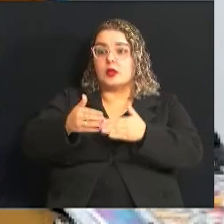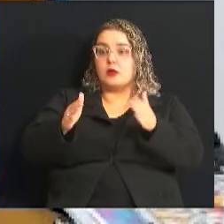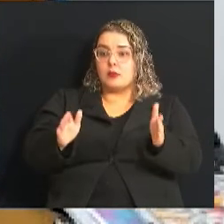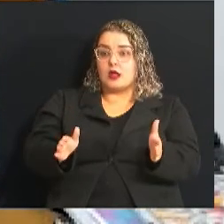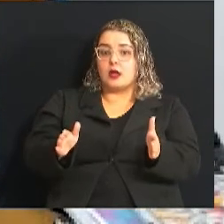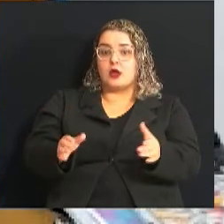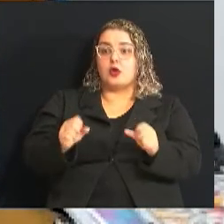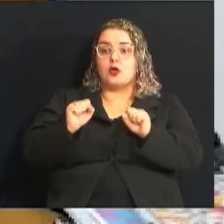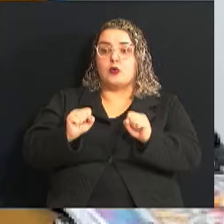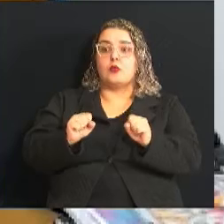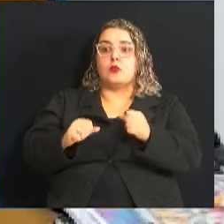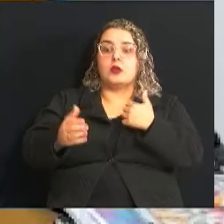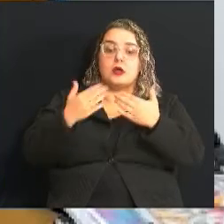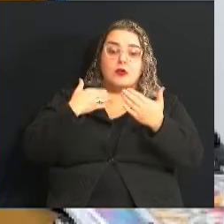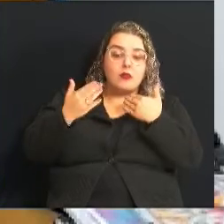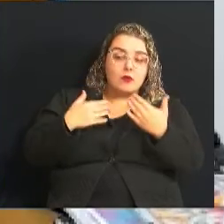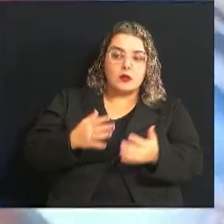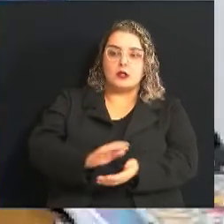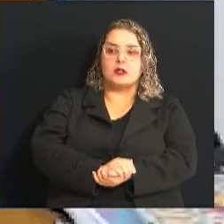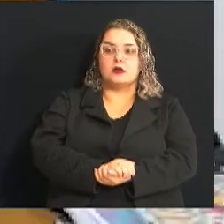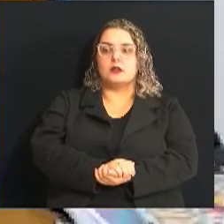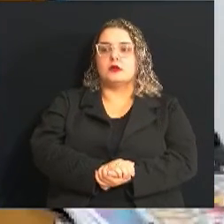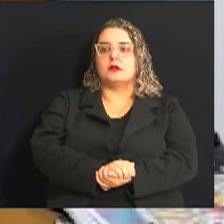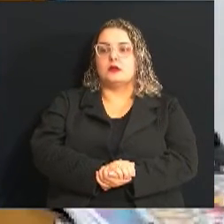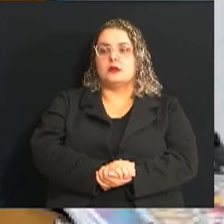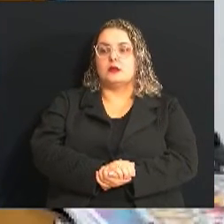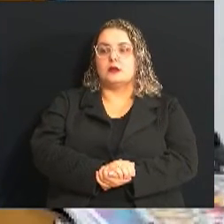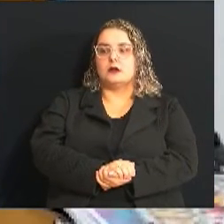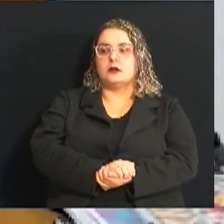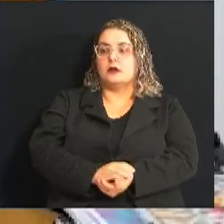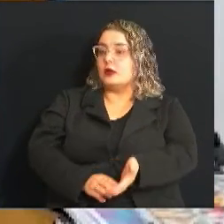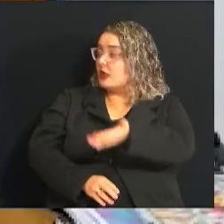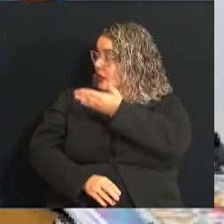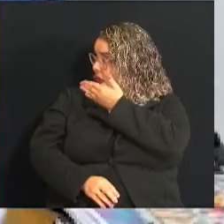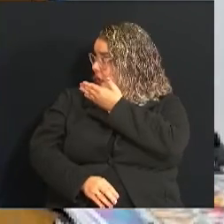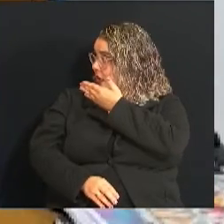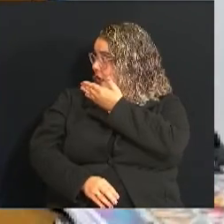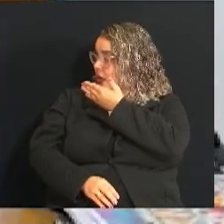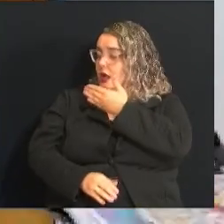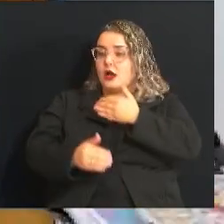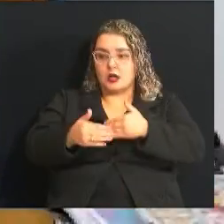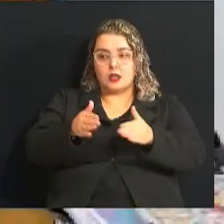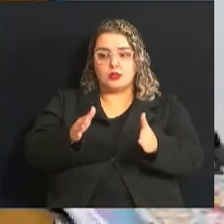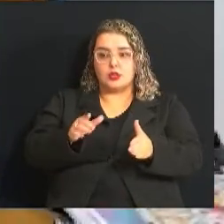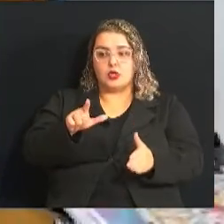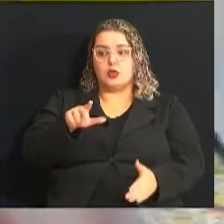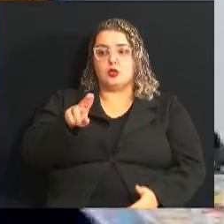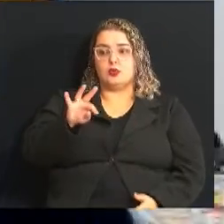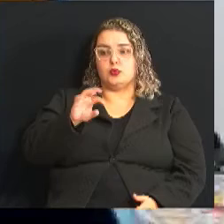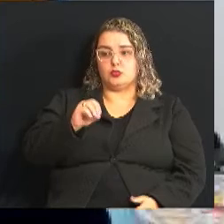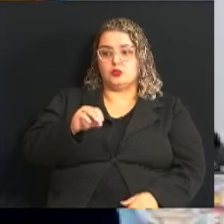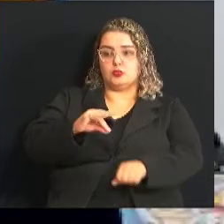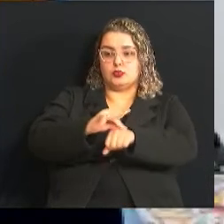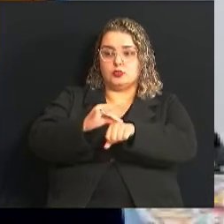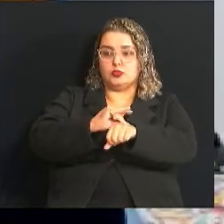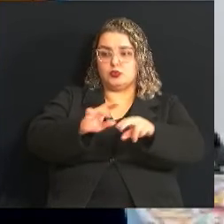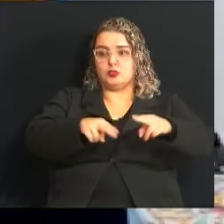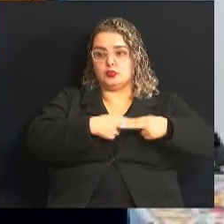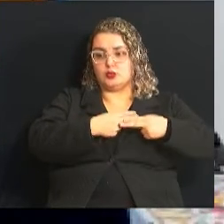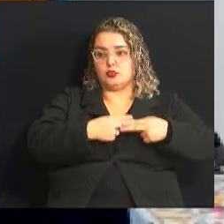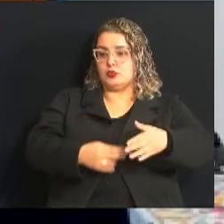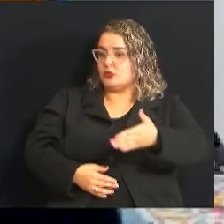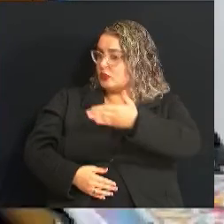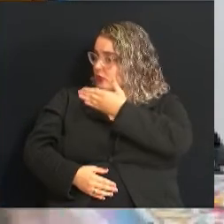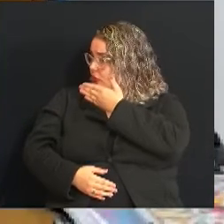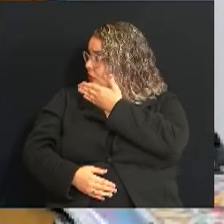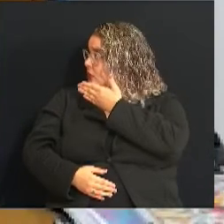trazer e conversar. A caixinha é o luto da criança, né? Ela é não só o luto da criança, mas a vida e